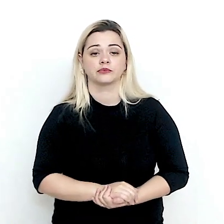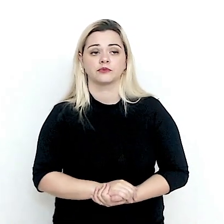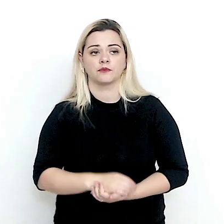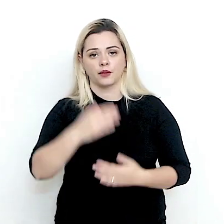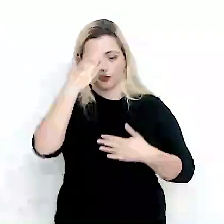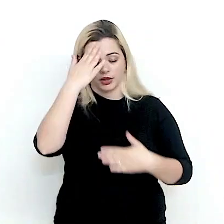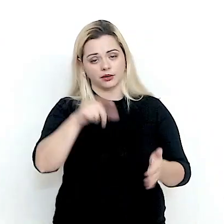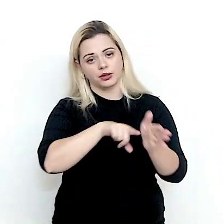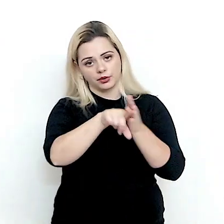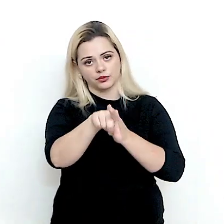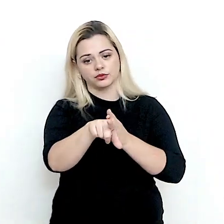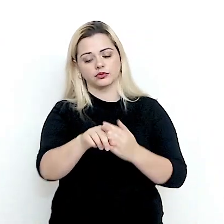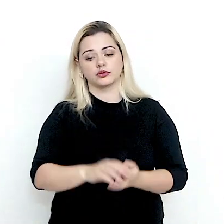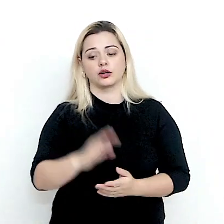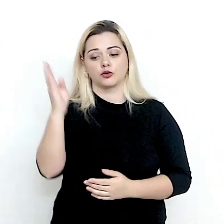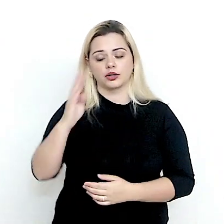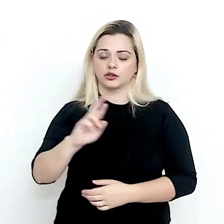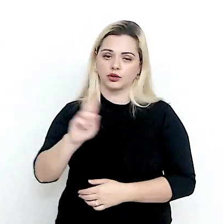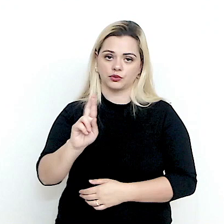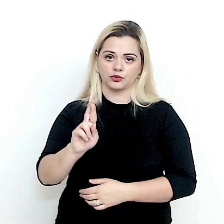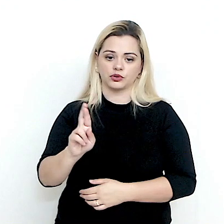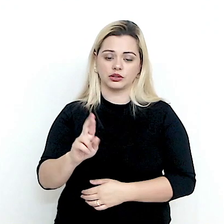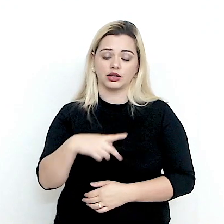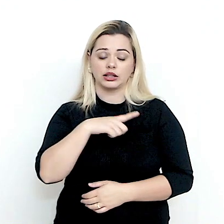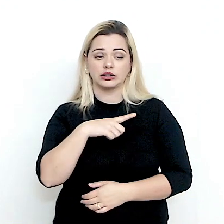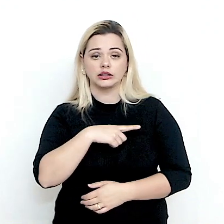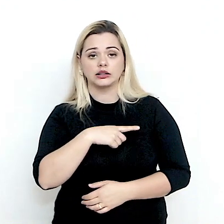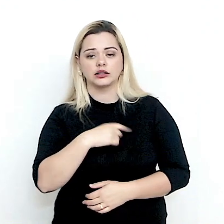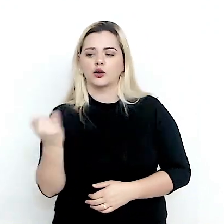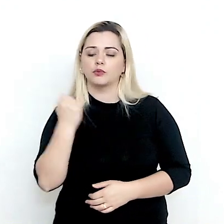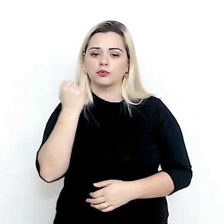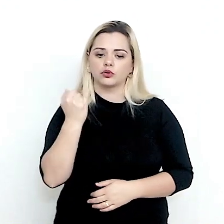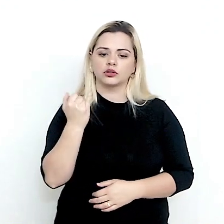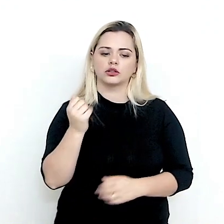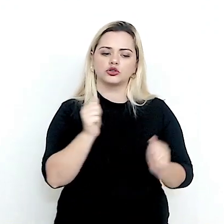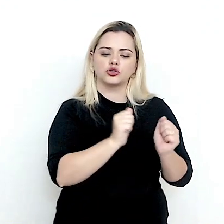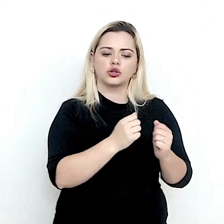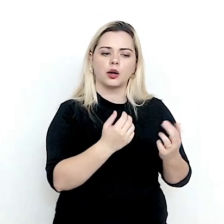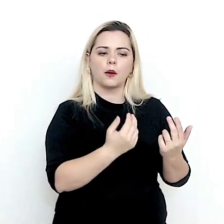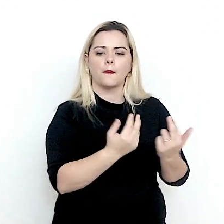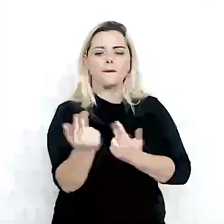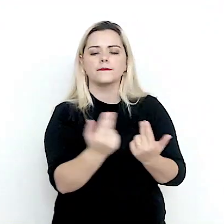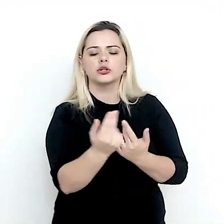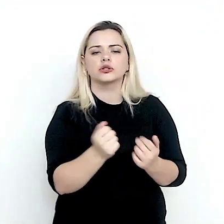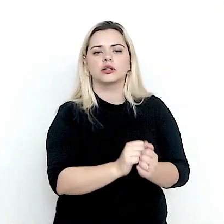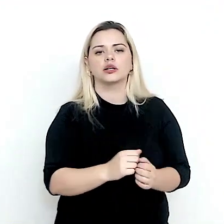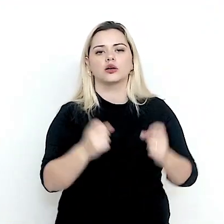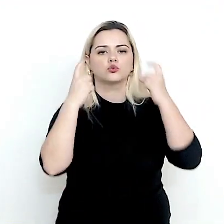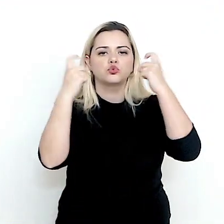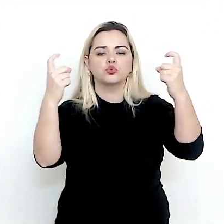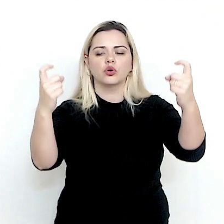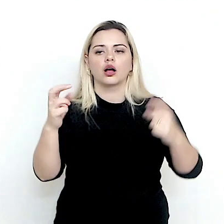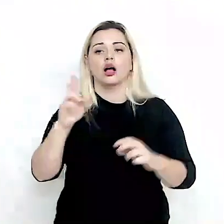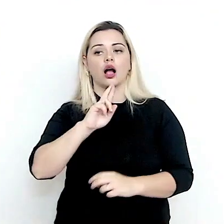Muito obrigado pela pergunta. O Brasil e a Rússia possuem uma importante parceria na área de energia. A Rússia é o